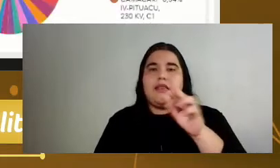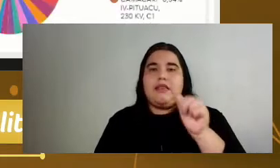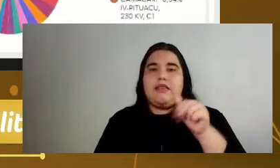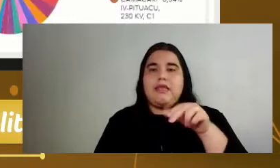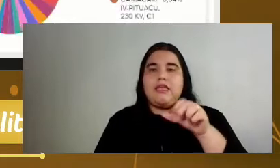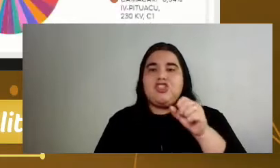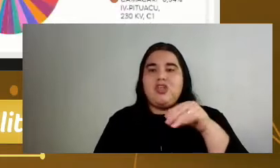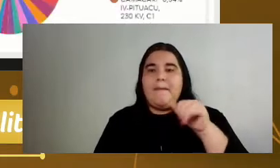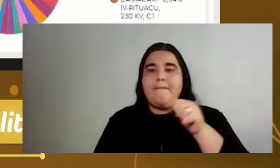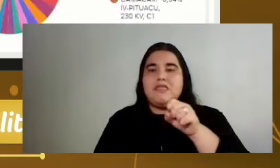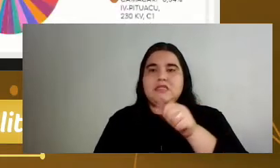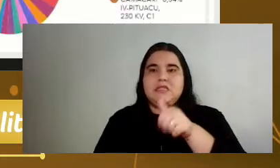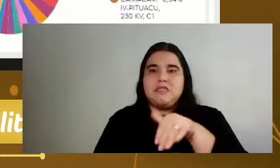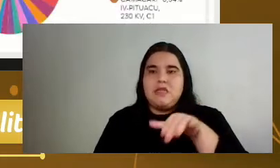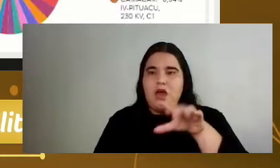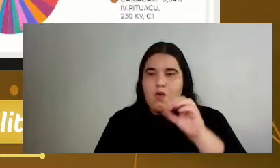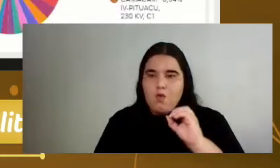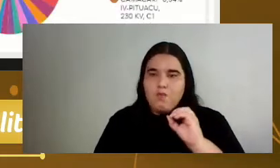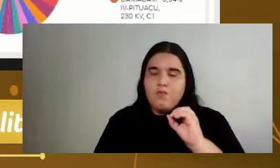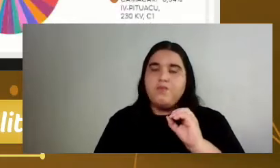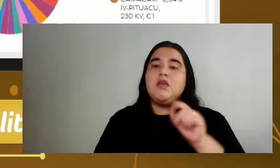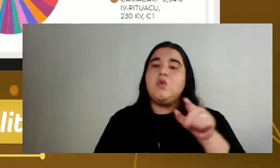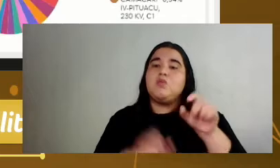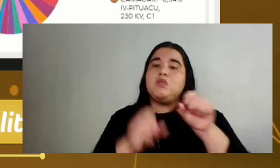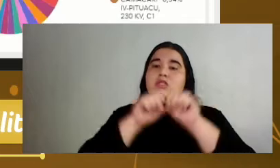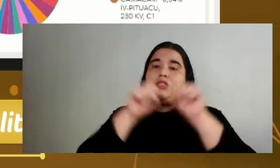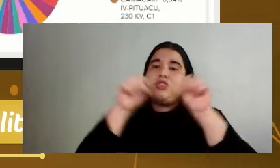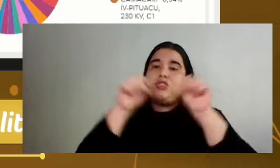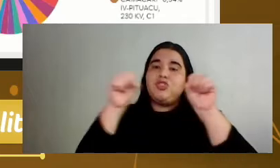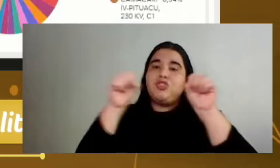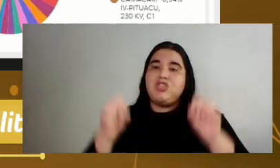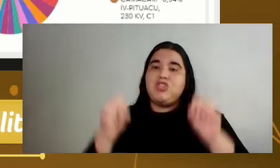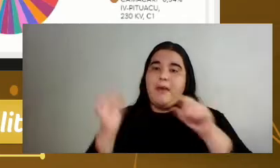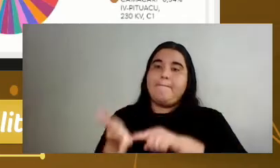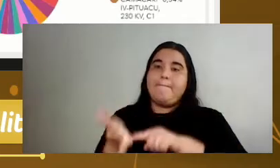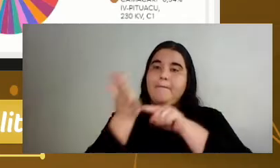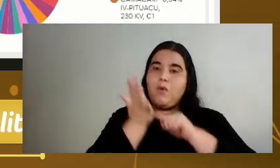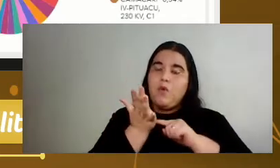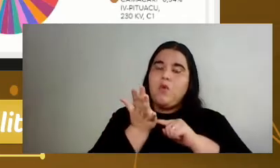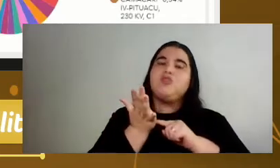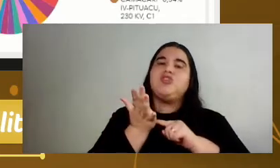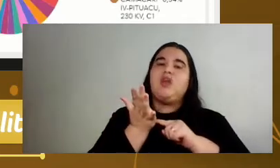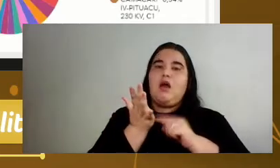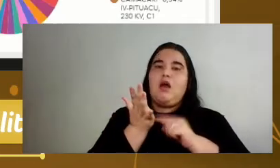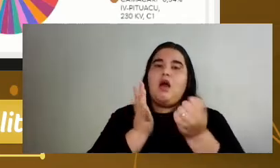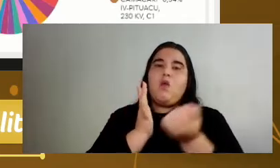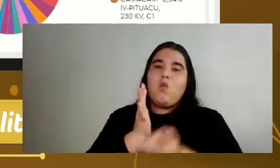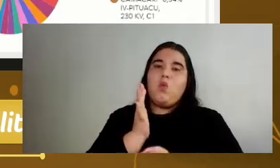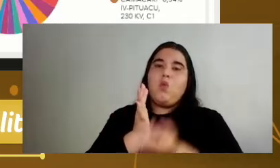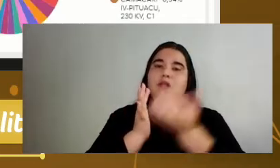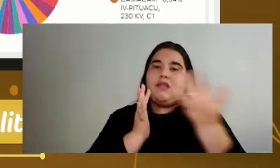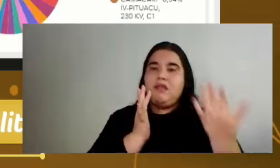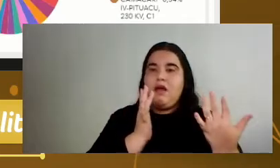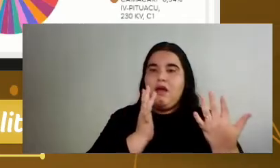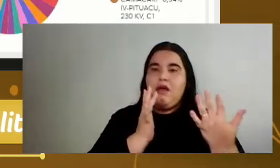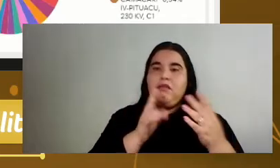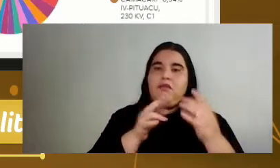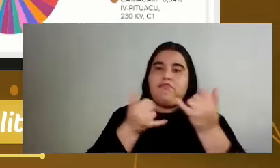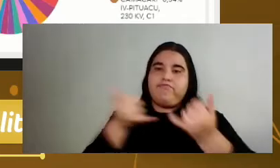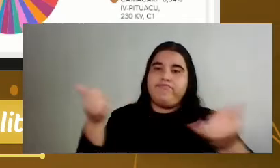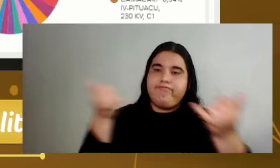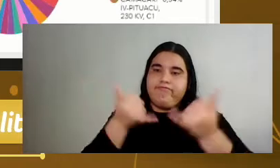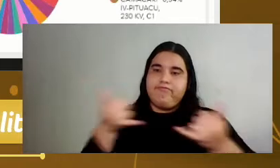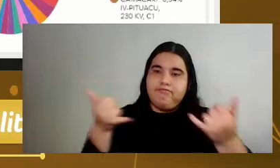transmissão e o sistema me mostra quantas identificadas são de transmissão, tá?